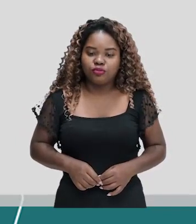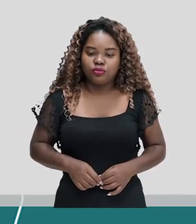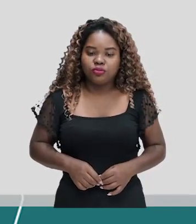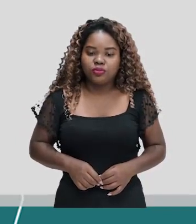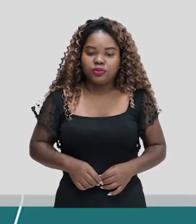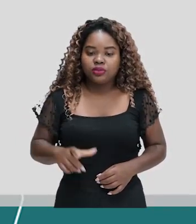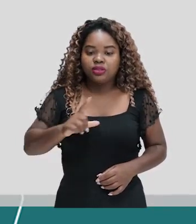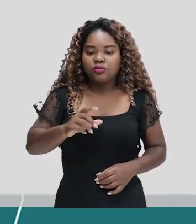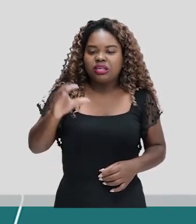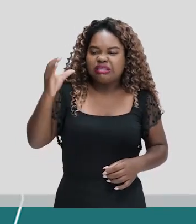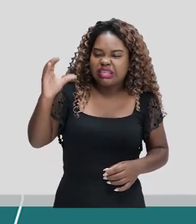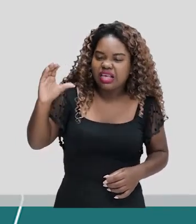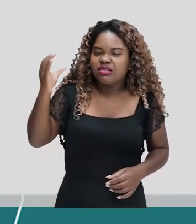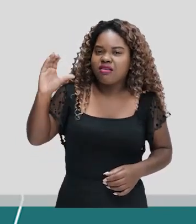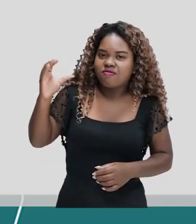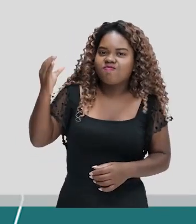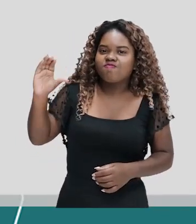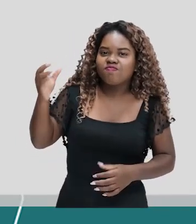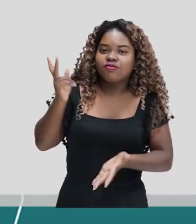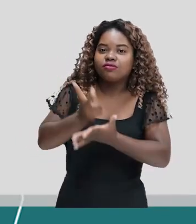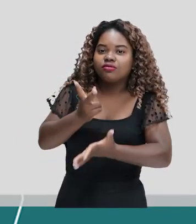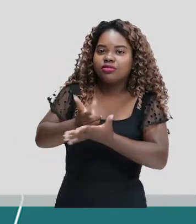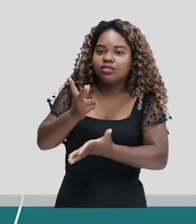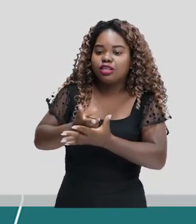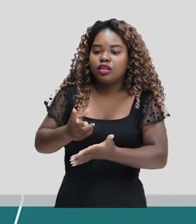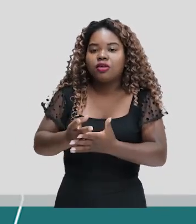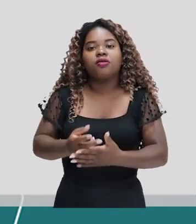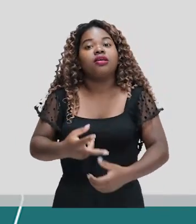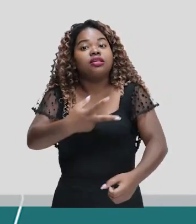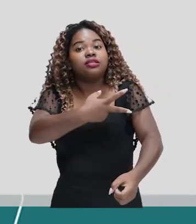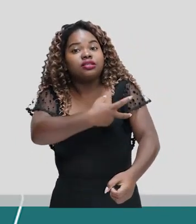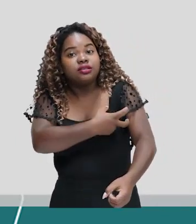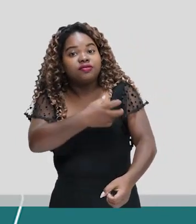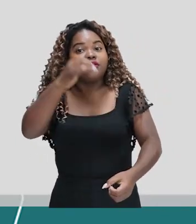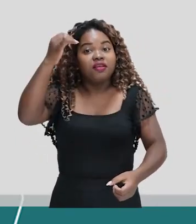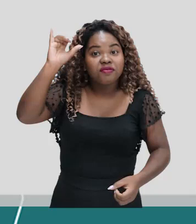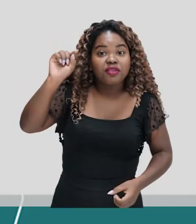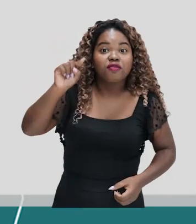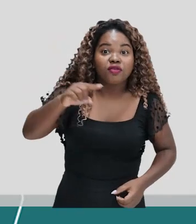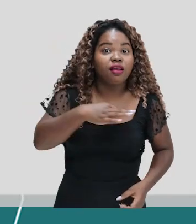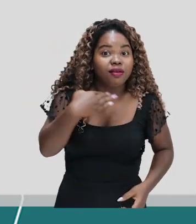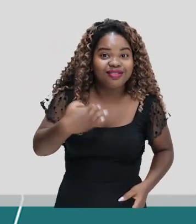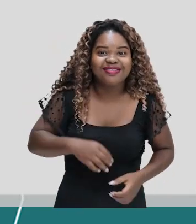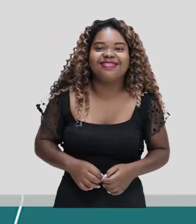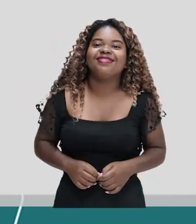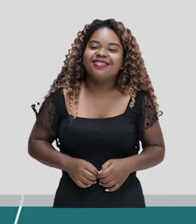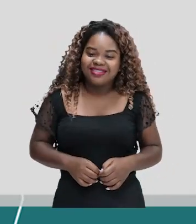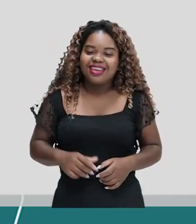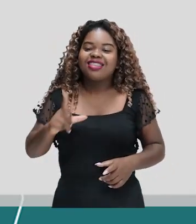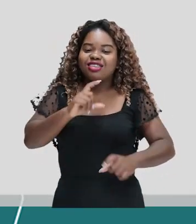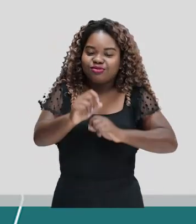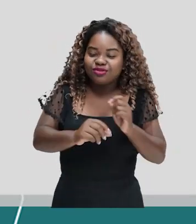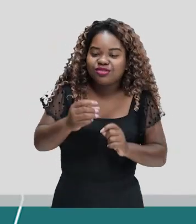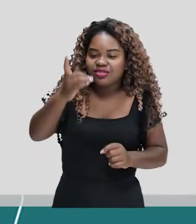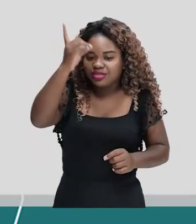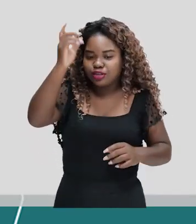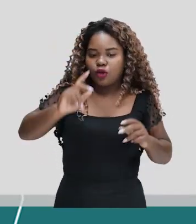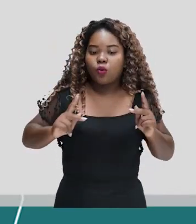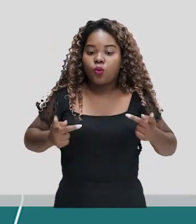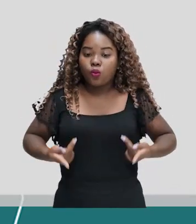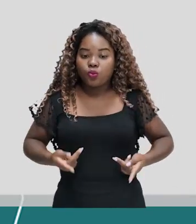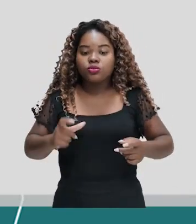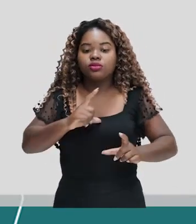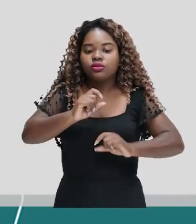científico, ciência, ciência, ciência, ciência, ciência, vacina evita que você morra, né? Ideal humanista, reutilização